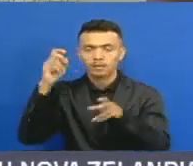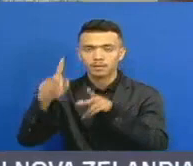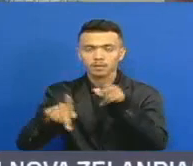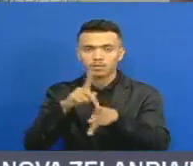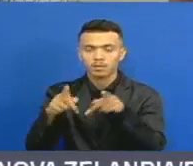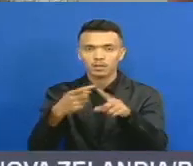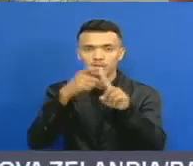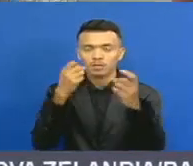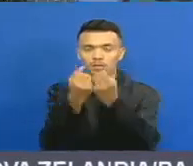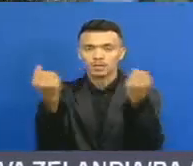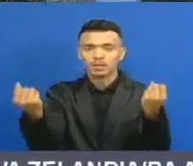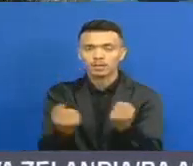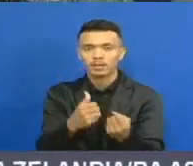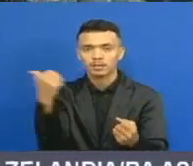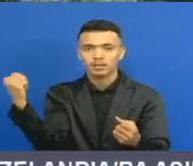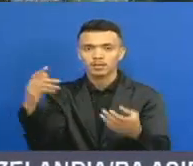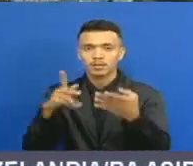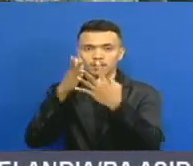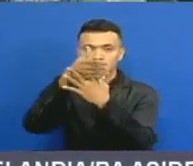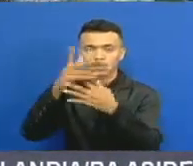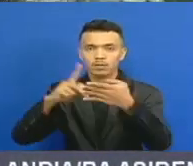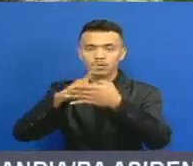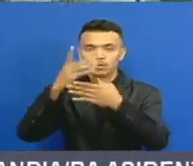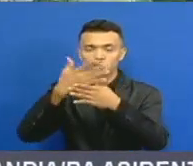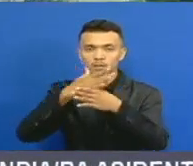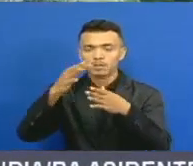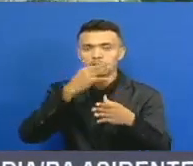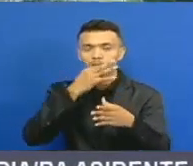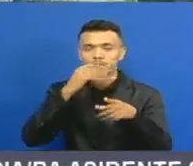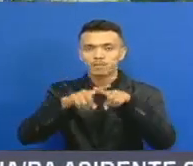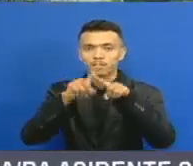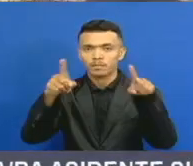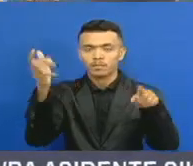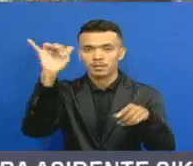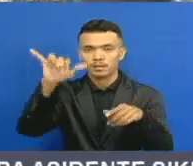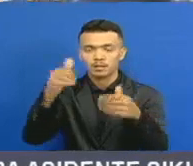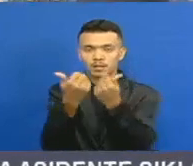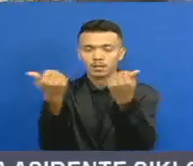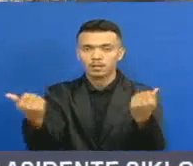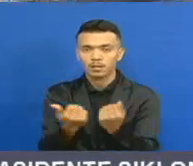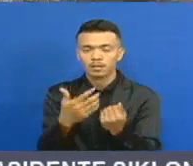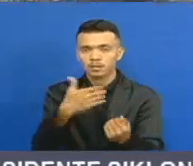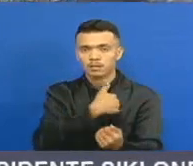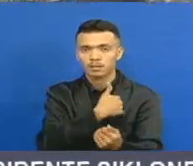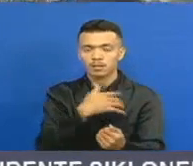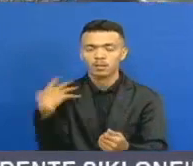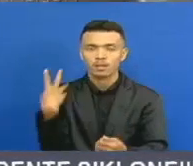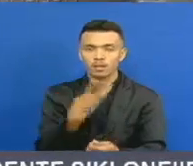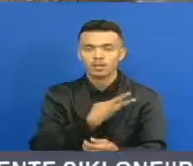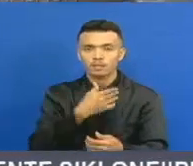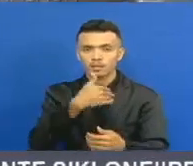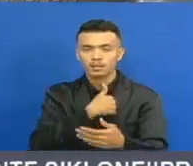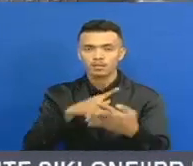Husi aldeia Seluk acesso ona basesta básica mai besirania aldeia Sedau ami Sedau programa